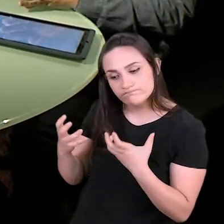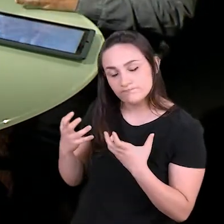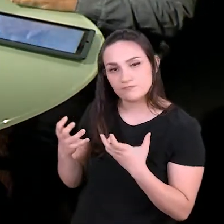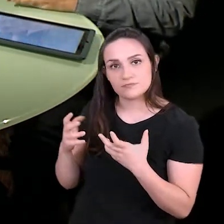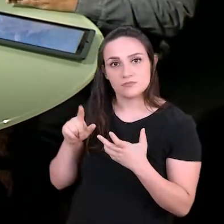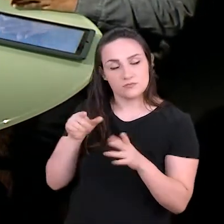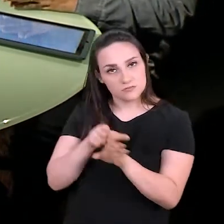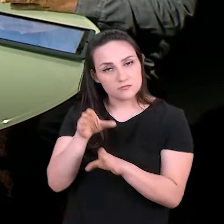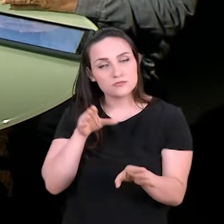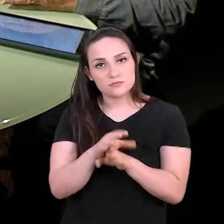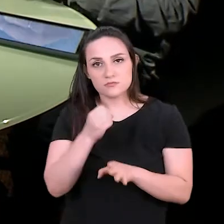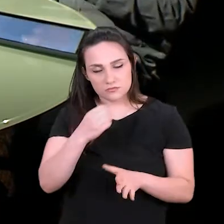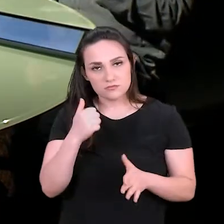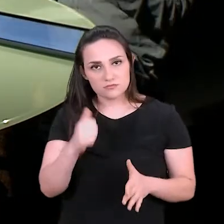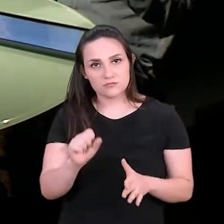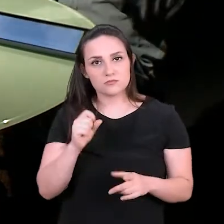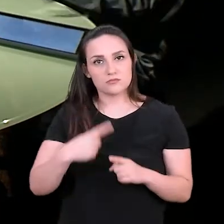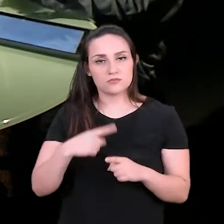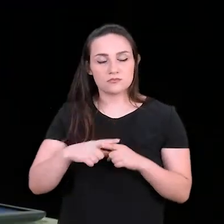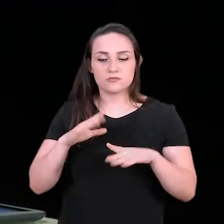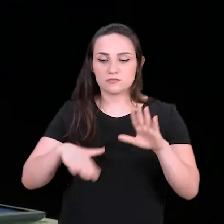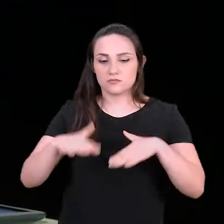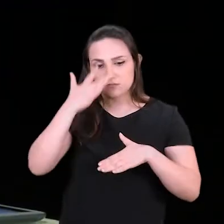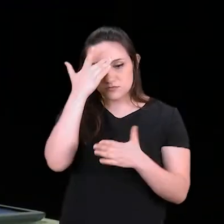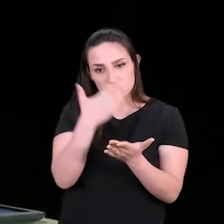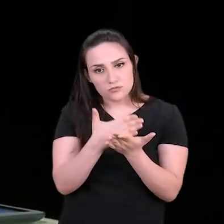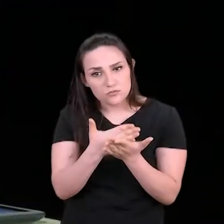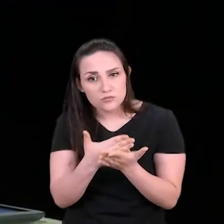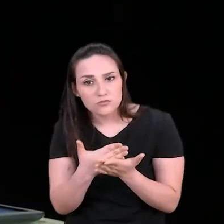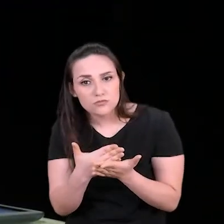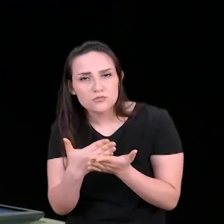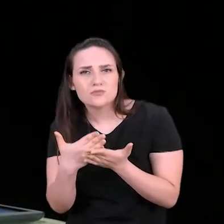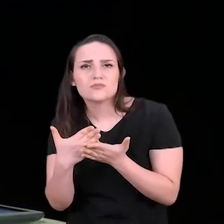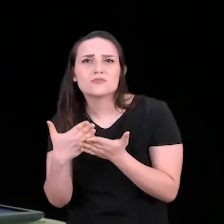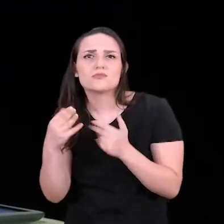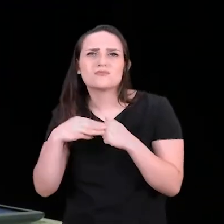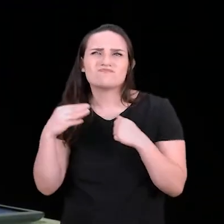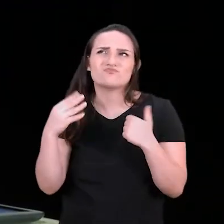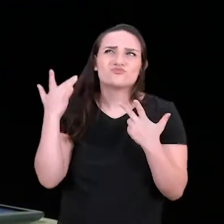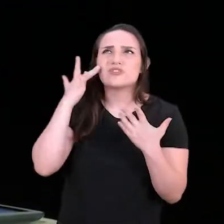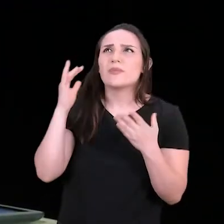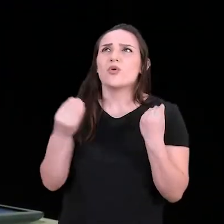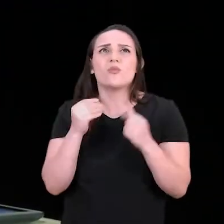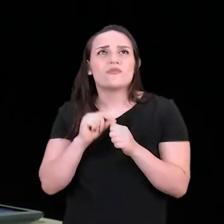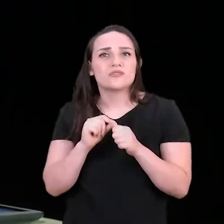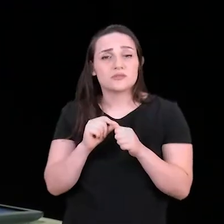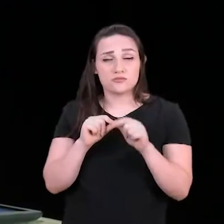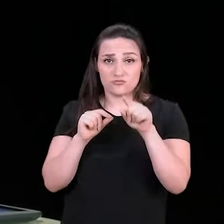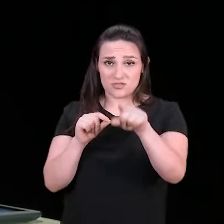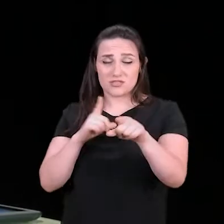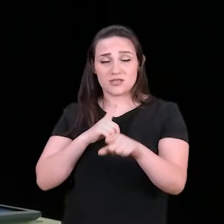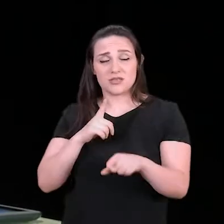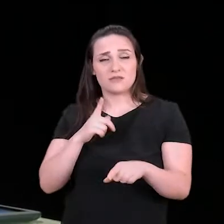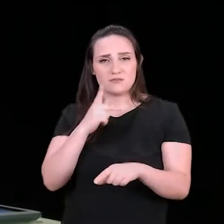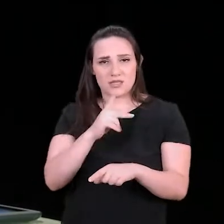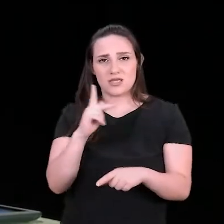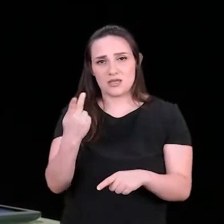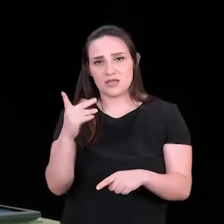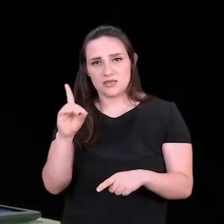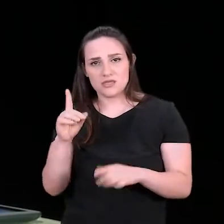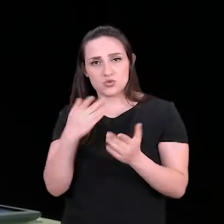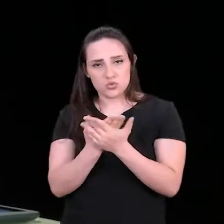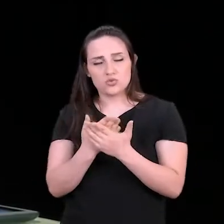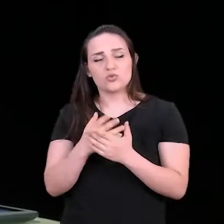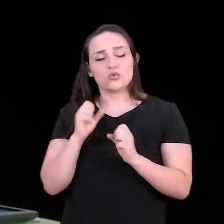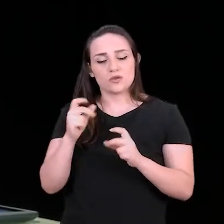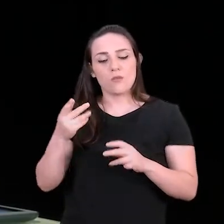está começando o mestrado ali, que está com uma pesquisa inicial, e aí você traz a sua experiência,